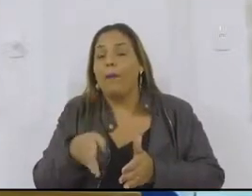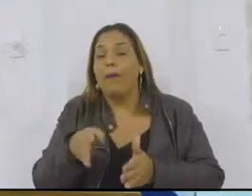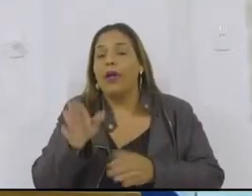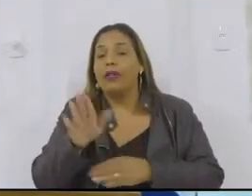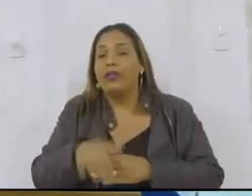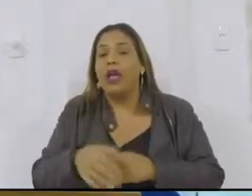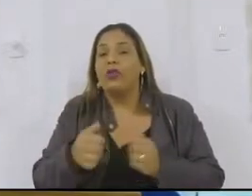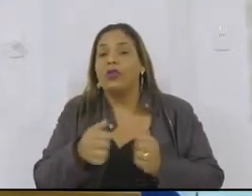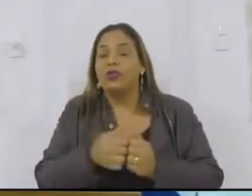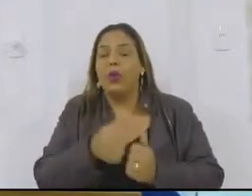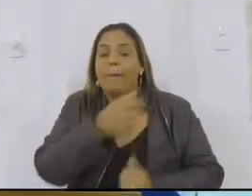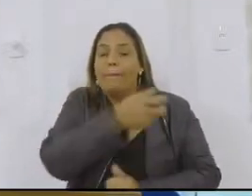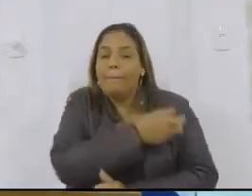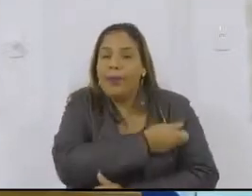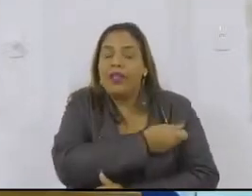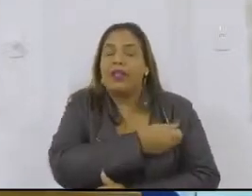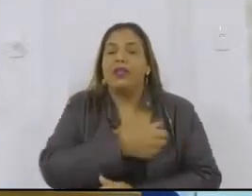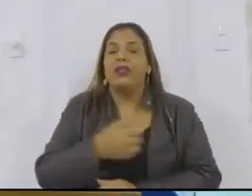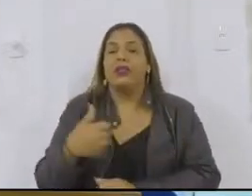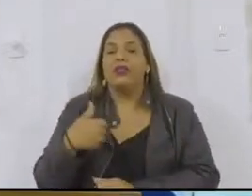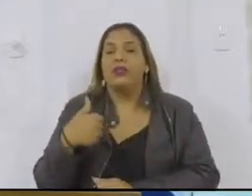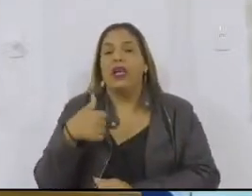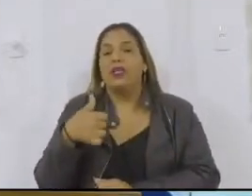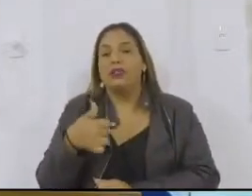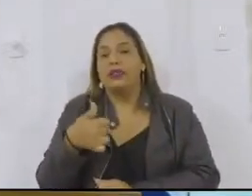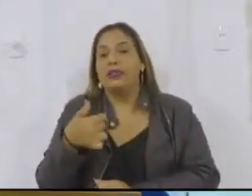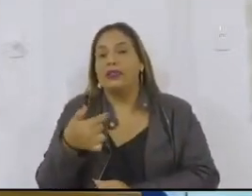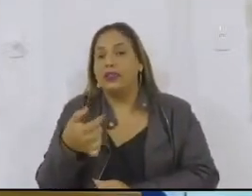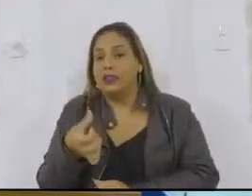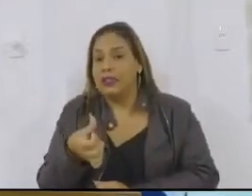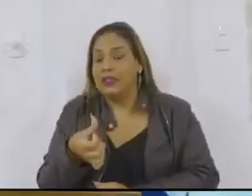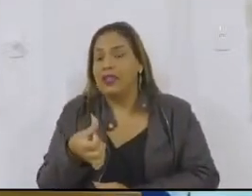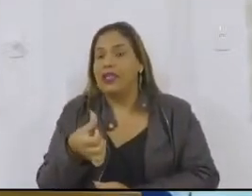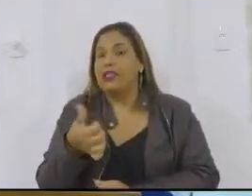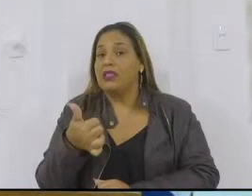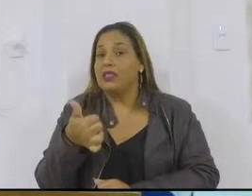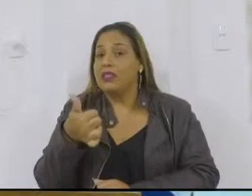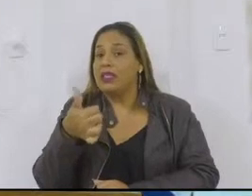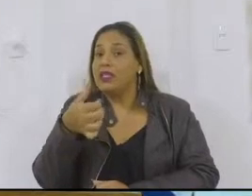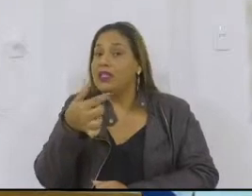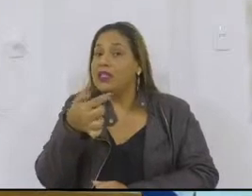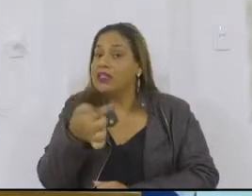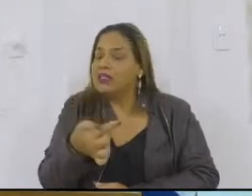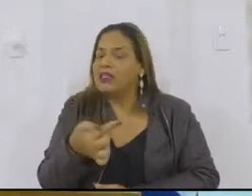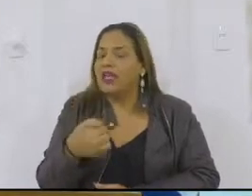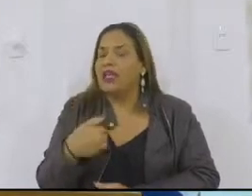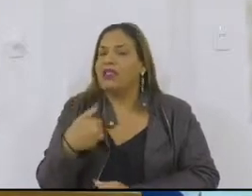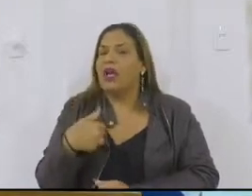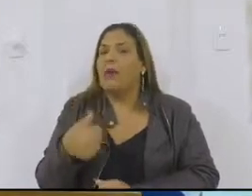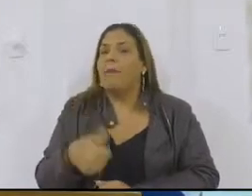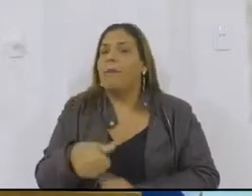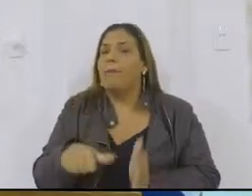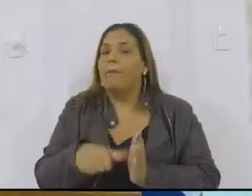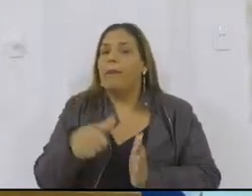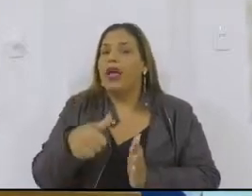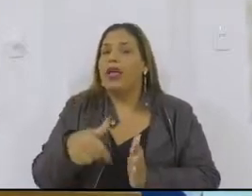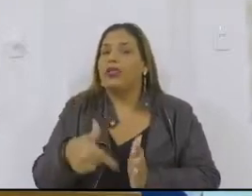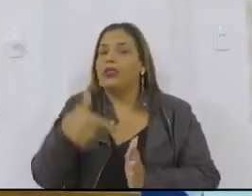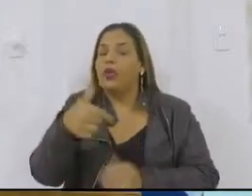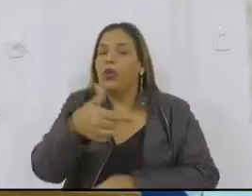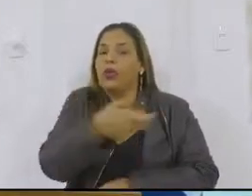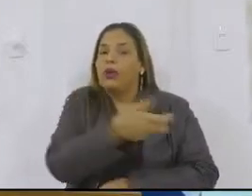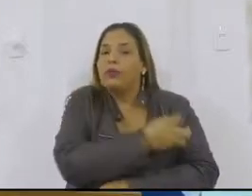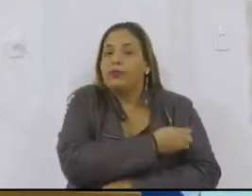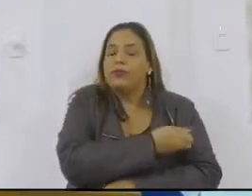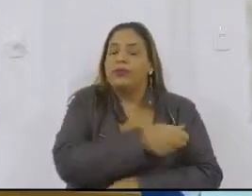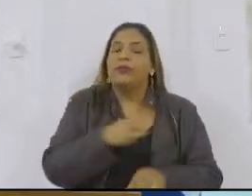a ADFAT, prestando serviço de vacinação contra o Covid da primeira e segunda dose. Também vai